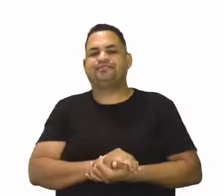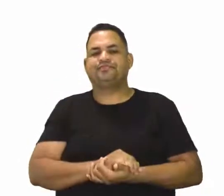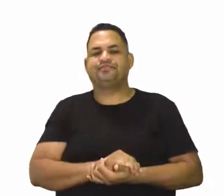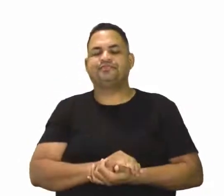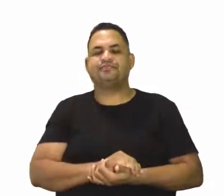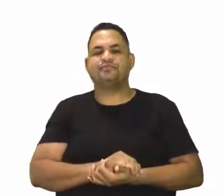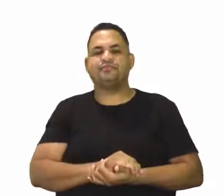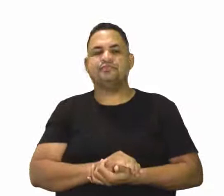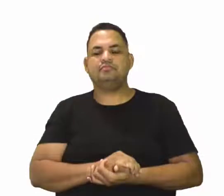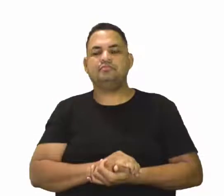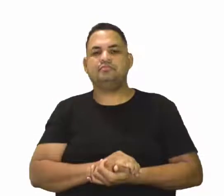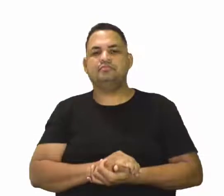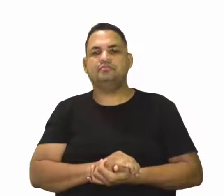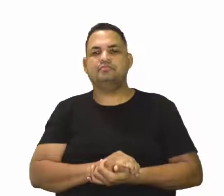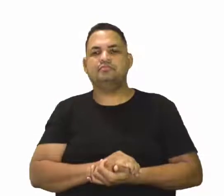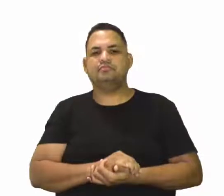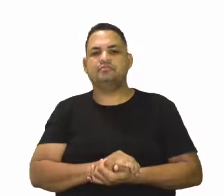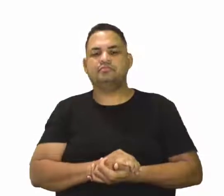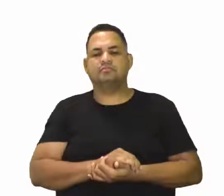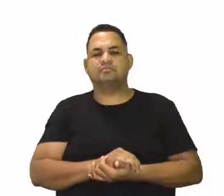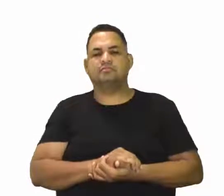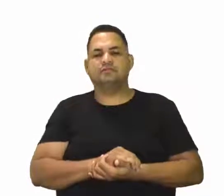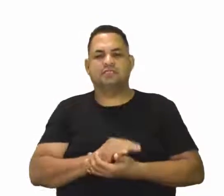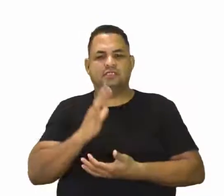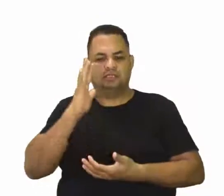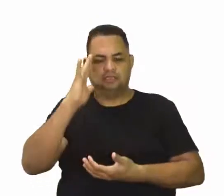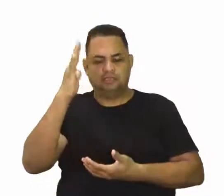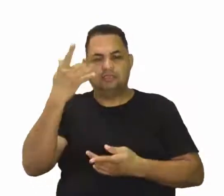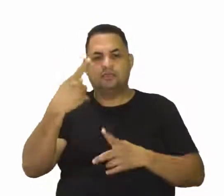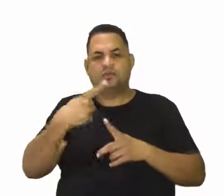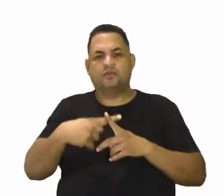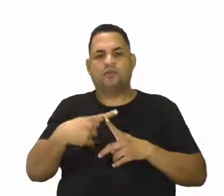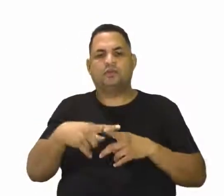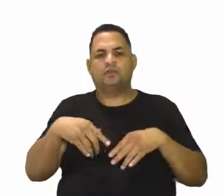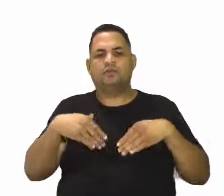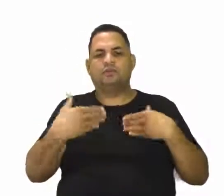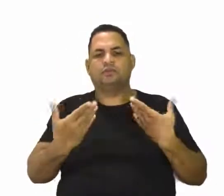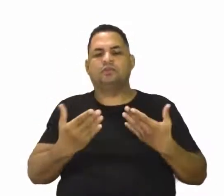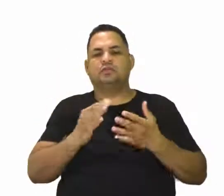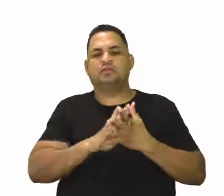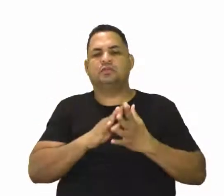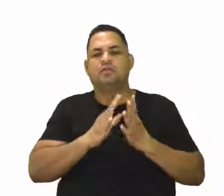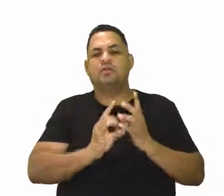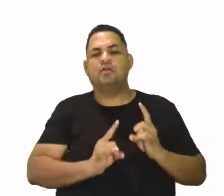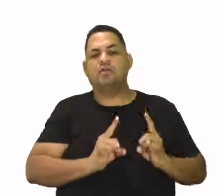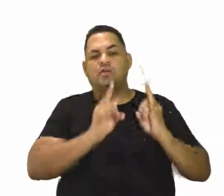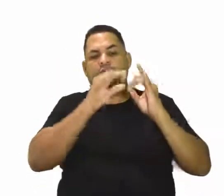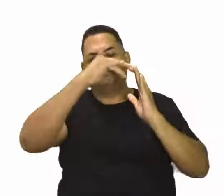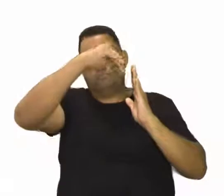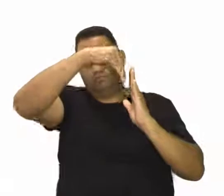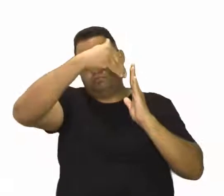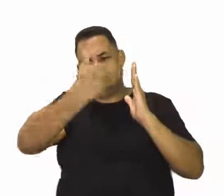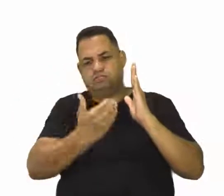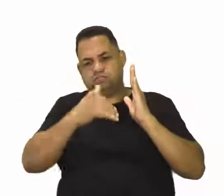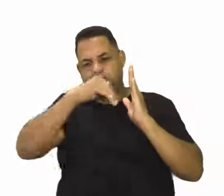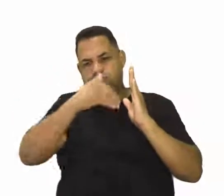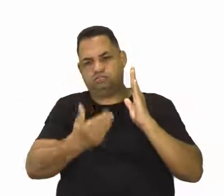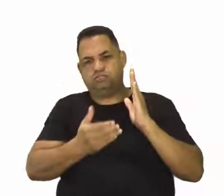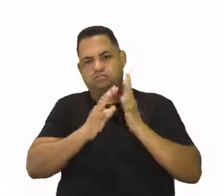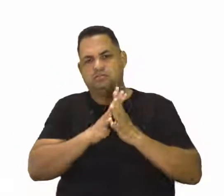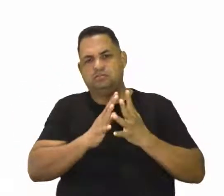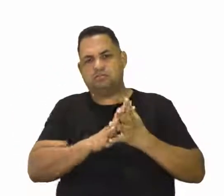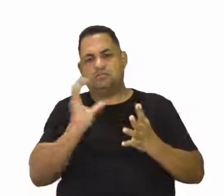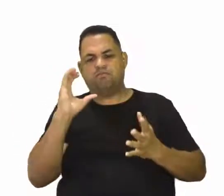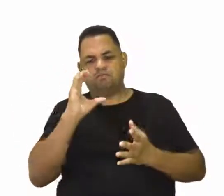20 anos e aí você imagina até porque com o desmoronamento esse aqui tudo